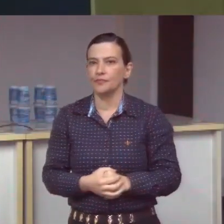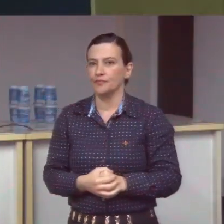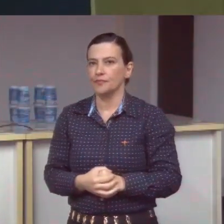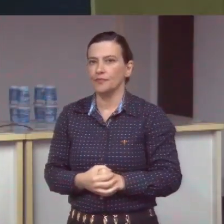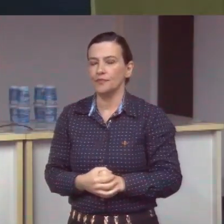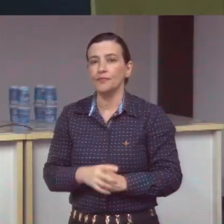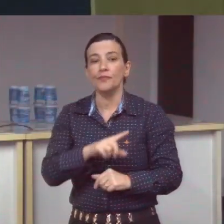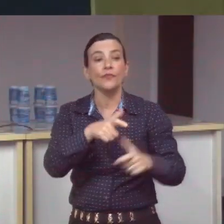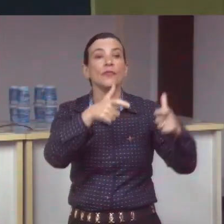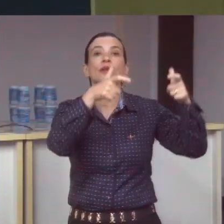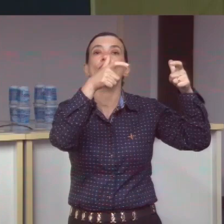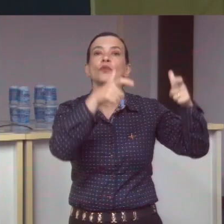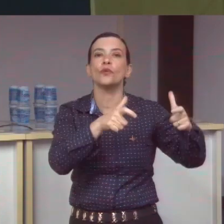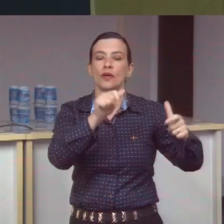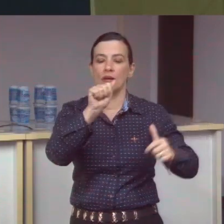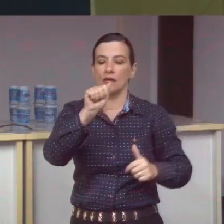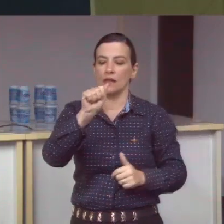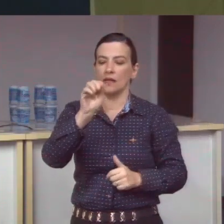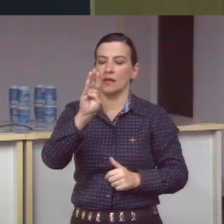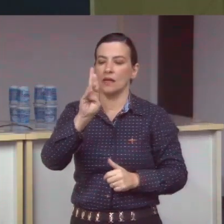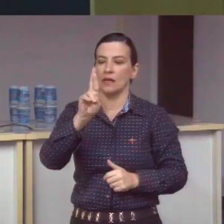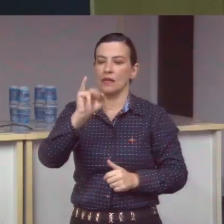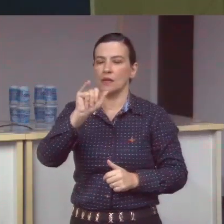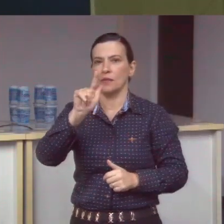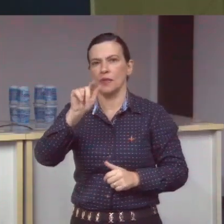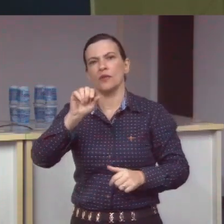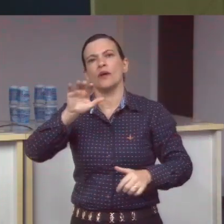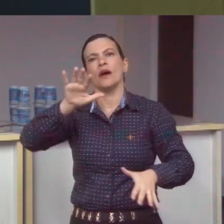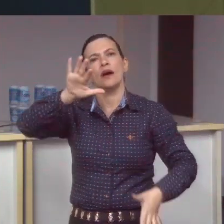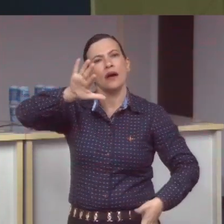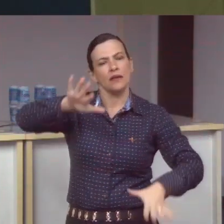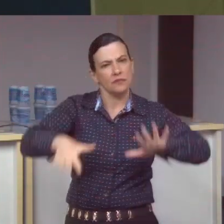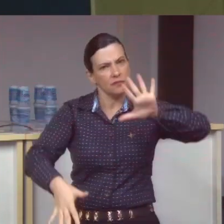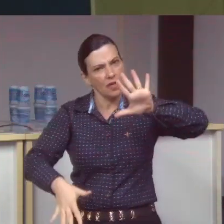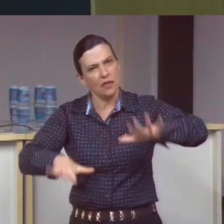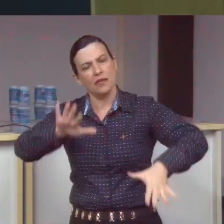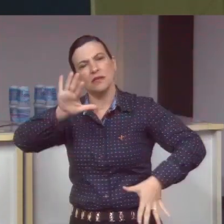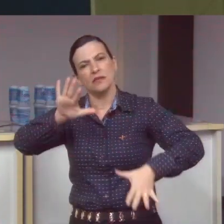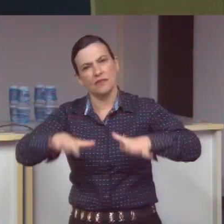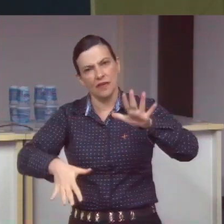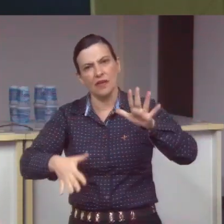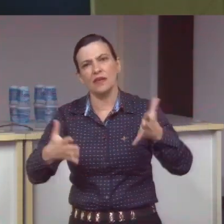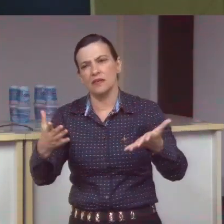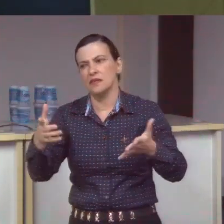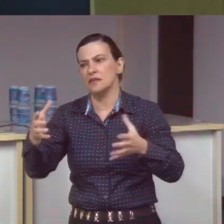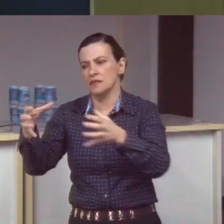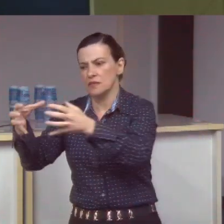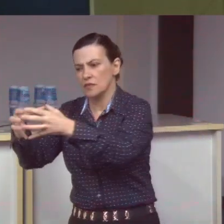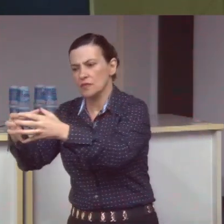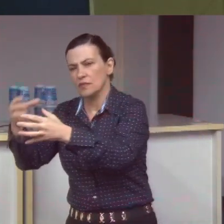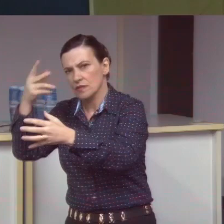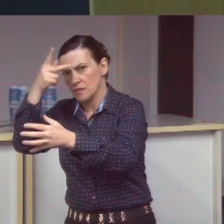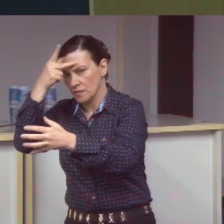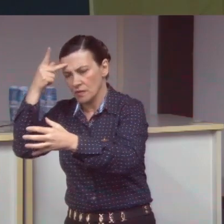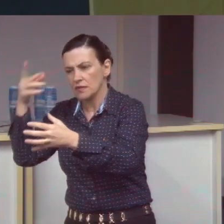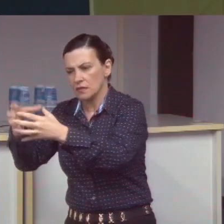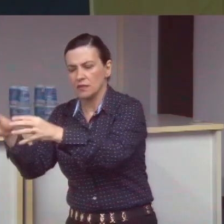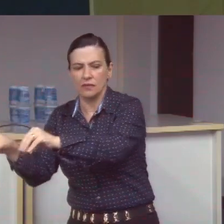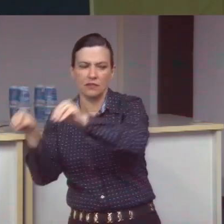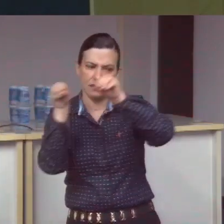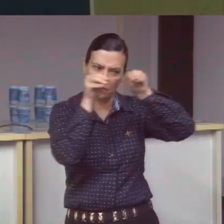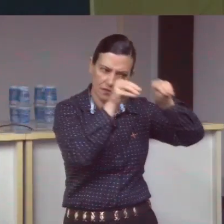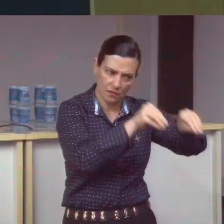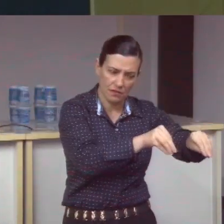uma solução para determinadas circunstâncias, em alguns momentos, não é? Mas para as pessoas eles podem não